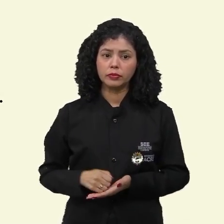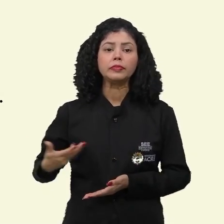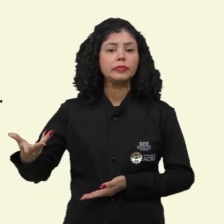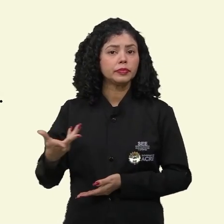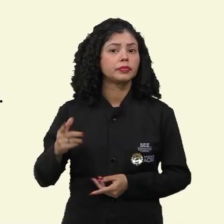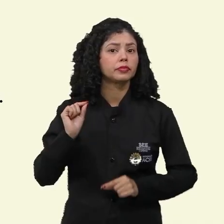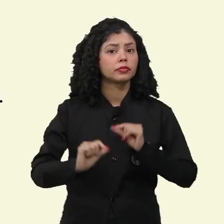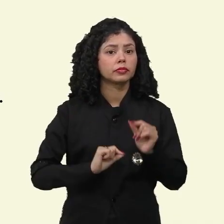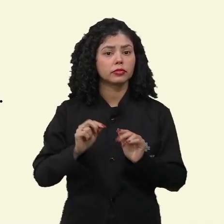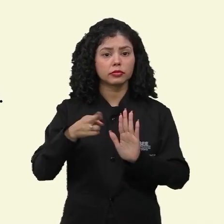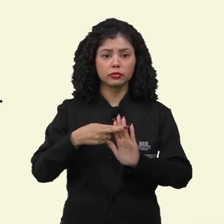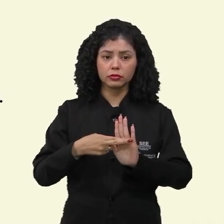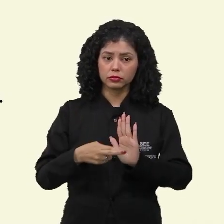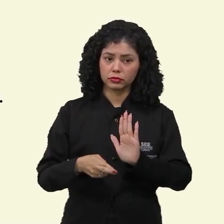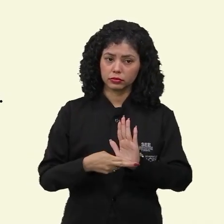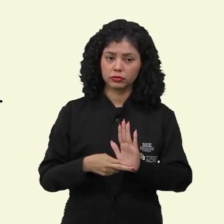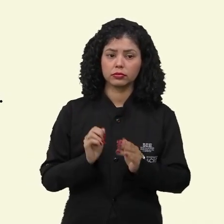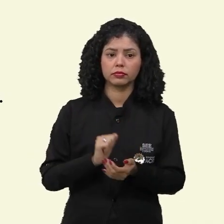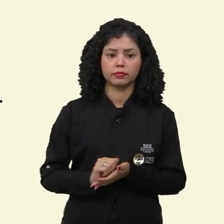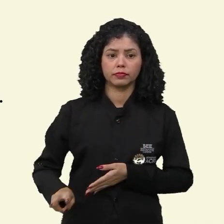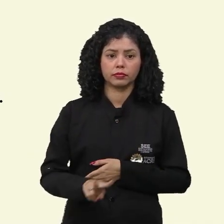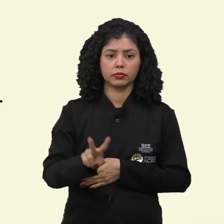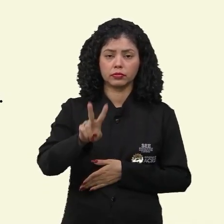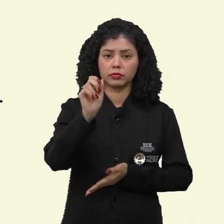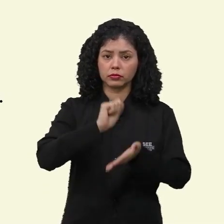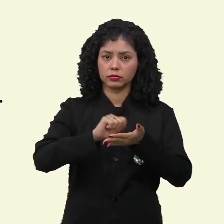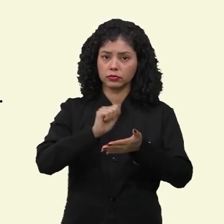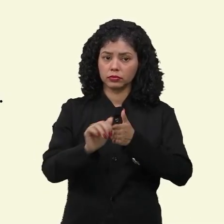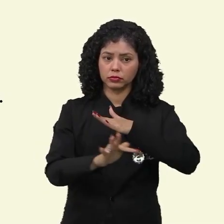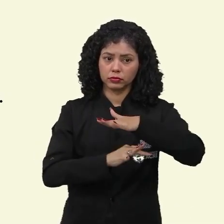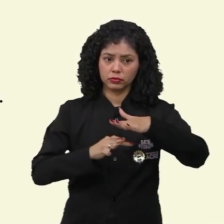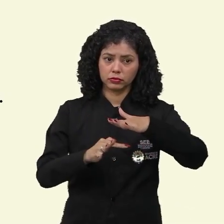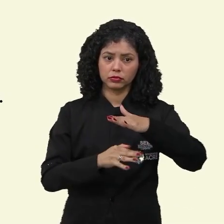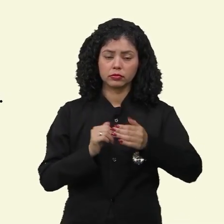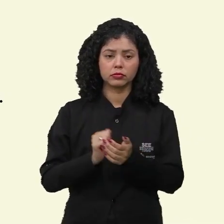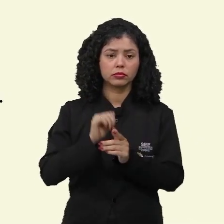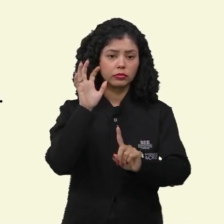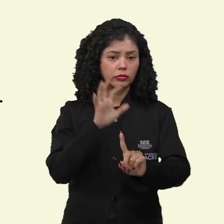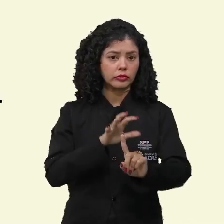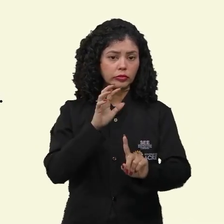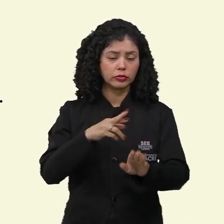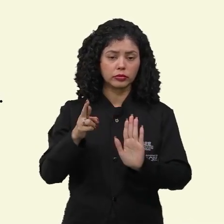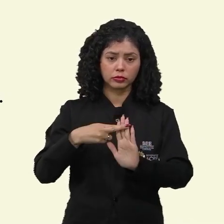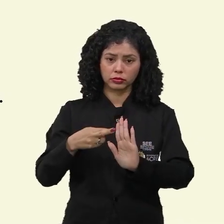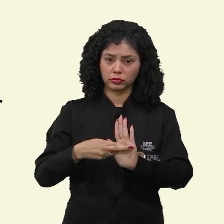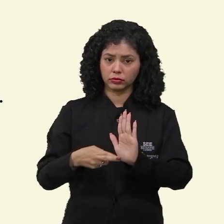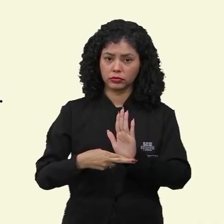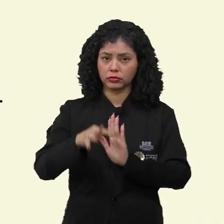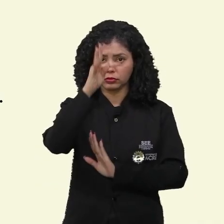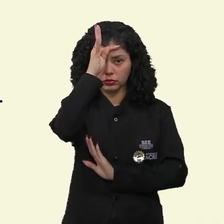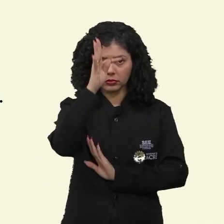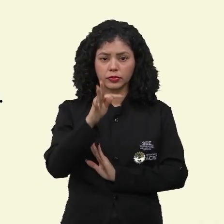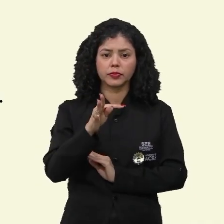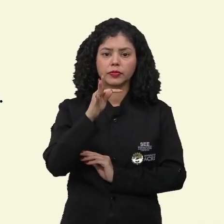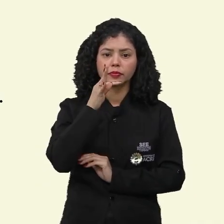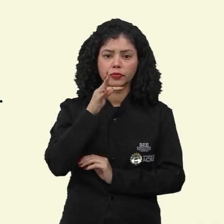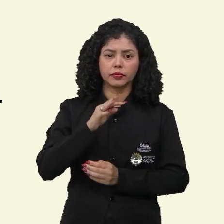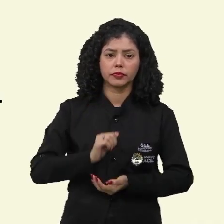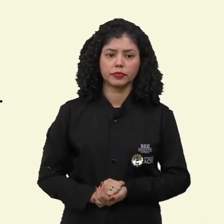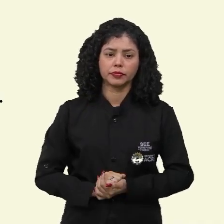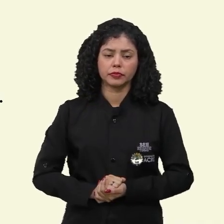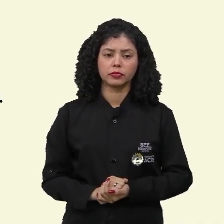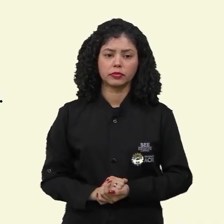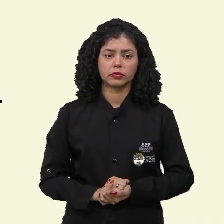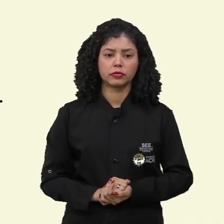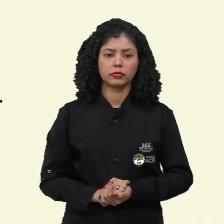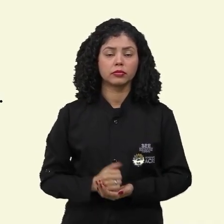o quê? Nessa norma culta, vai valorizar a escrita formal, influenciada por padrões